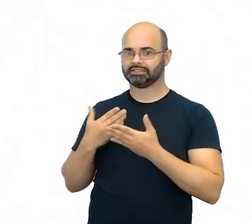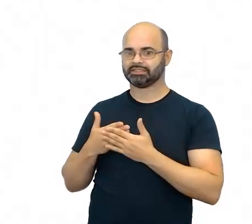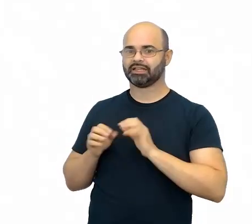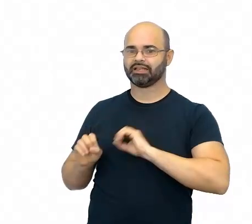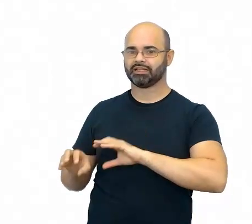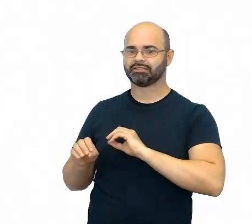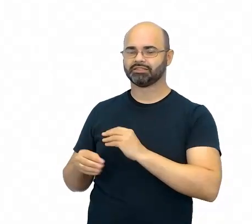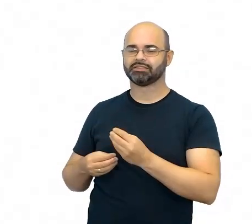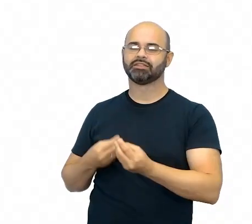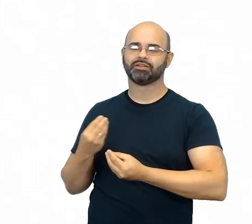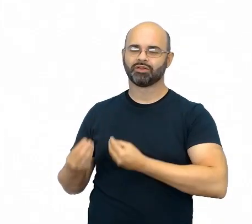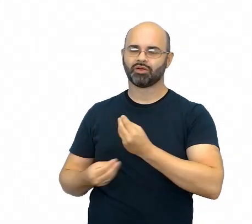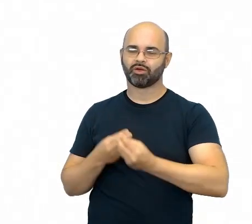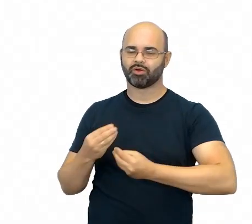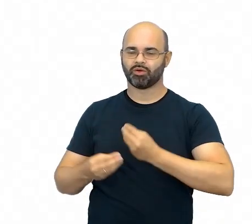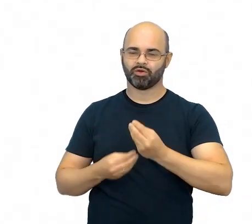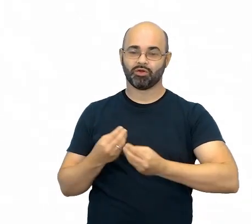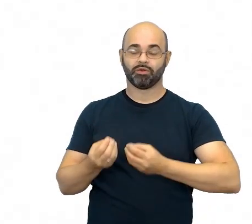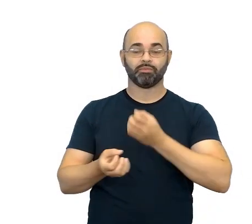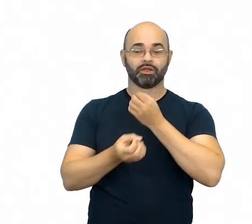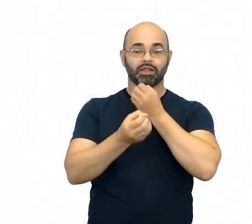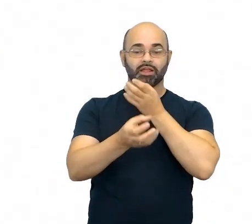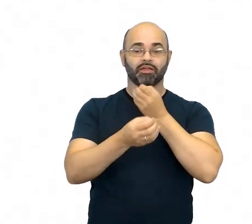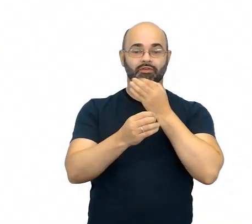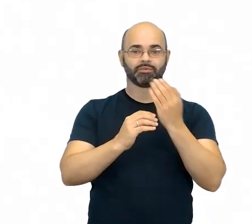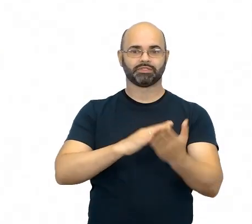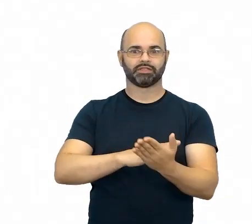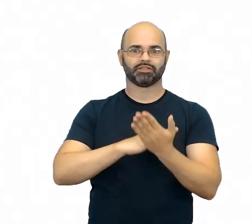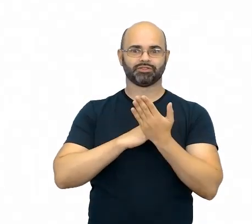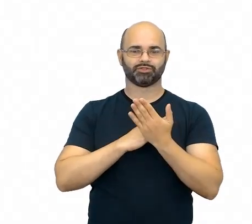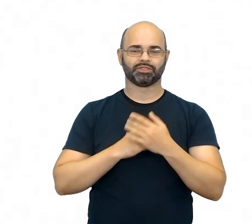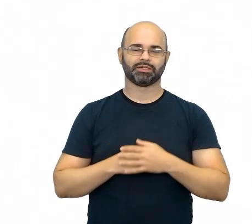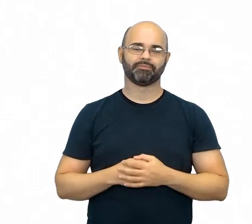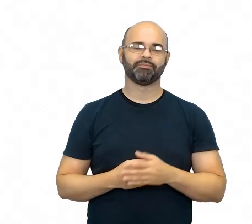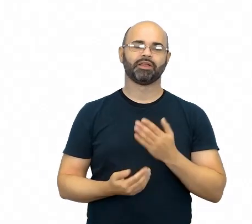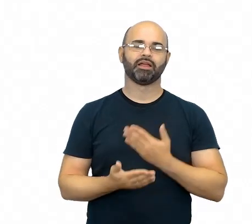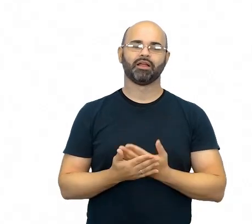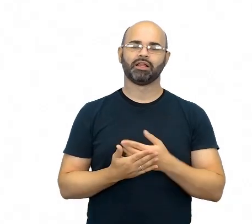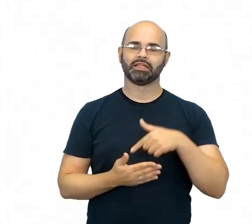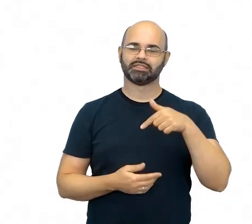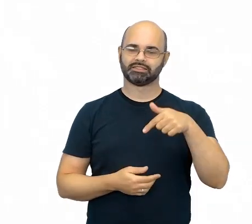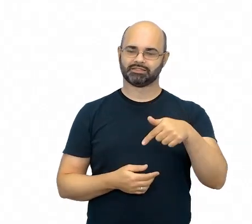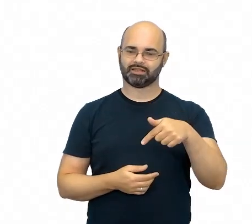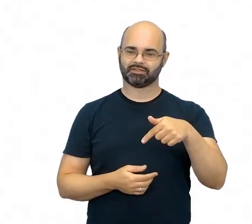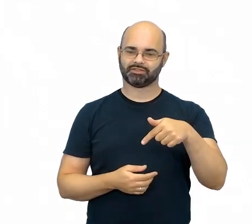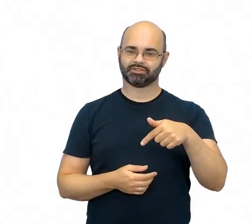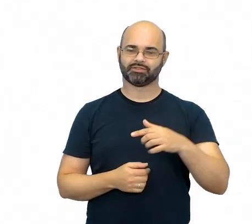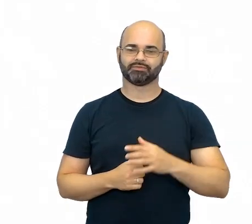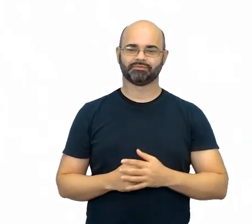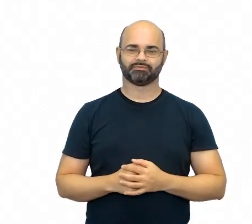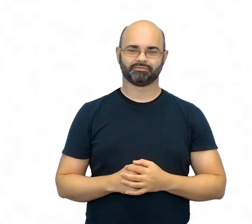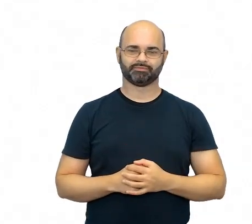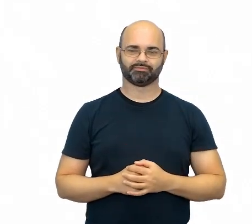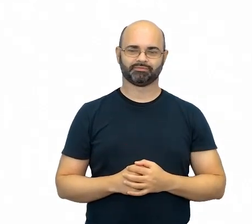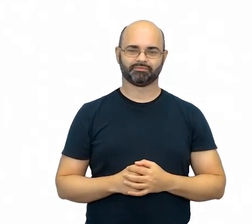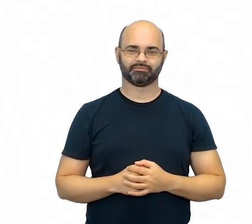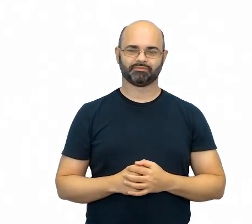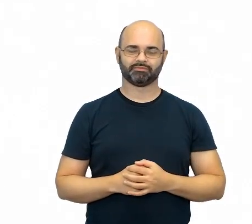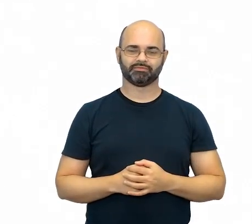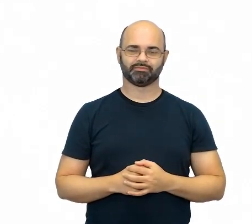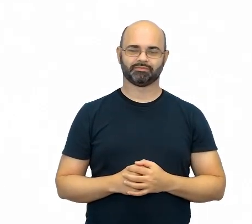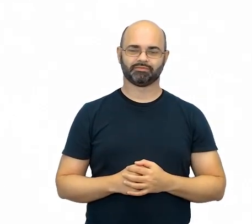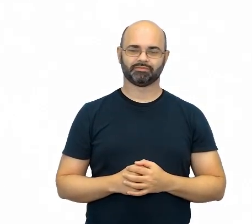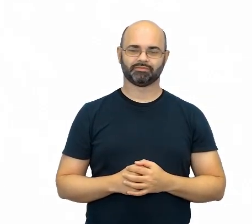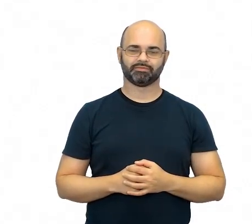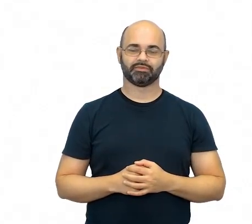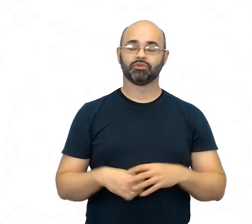Caminhando aqui para a aula 7, que é selecionando notícia ou reportagem para ler e comentar